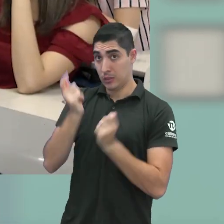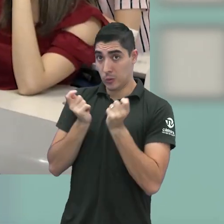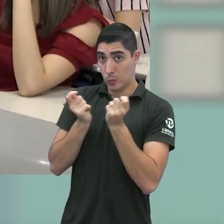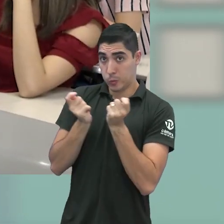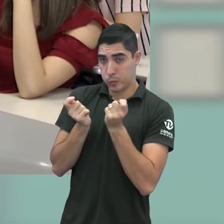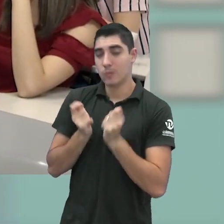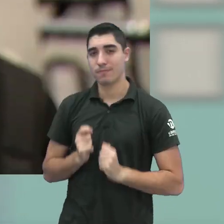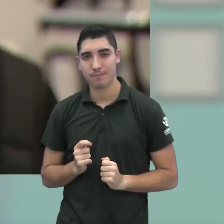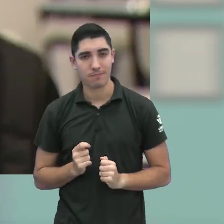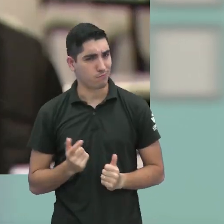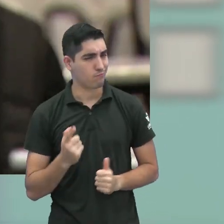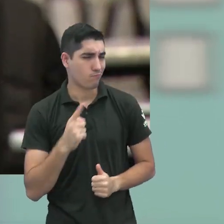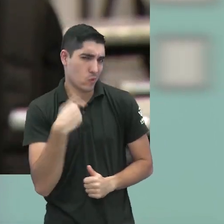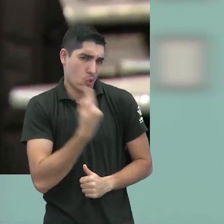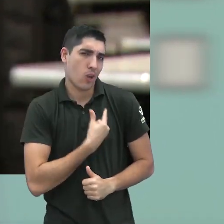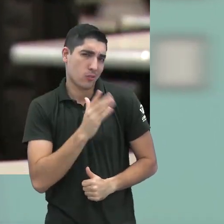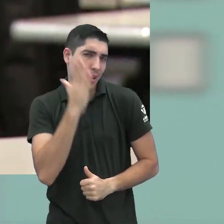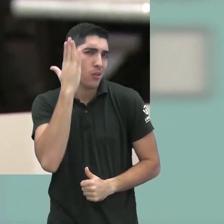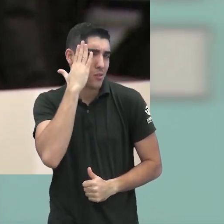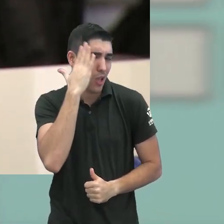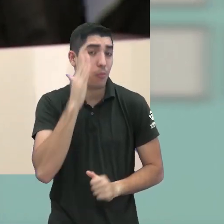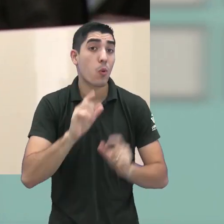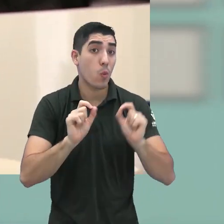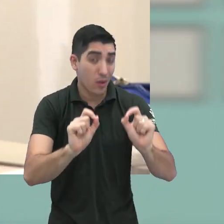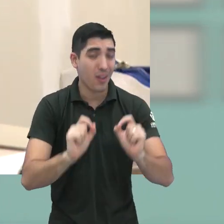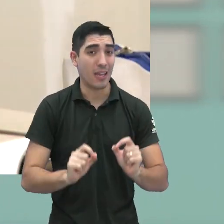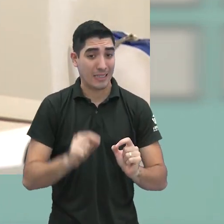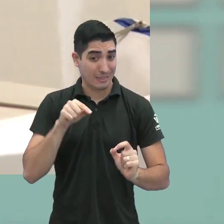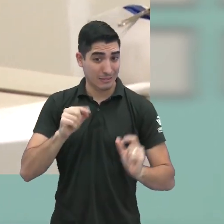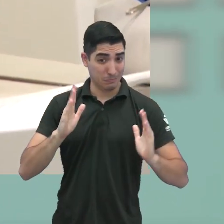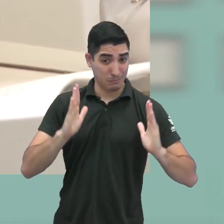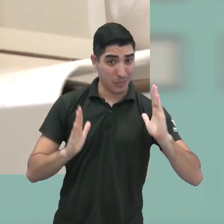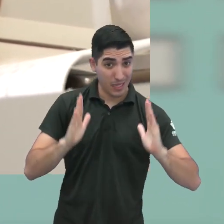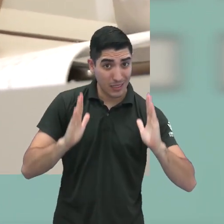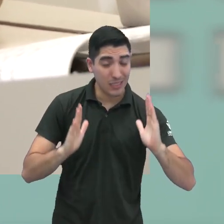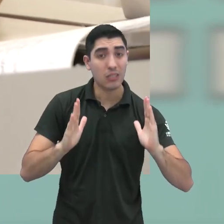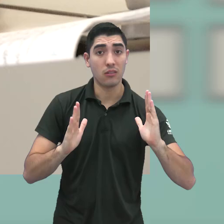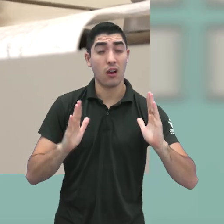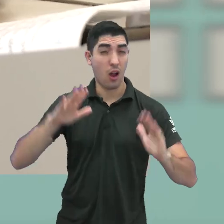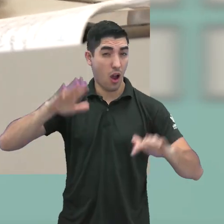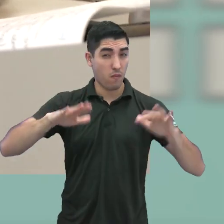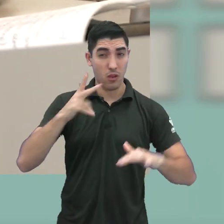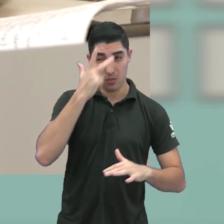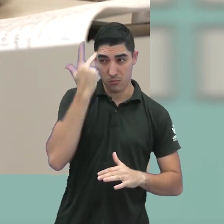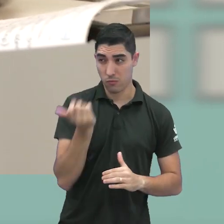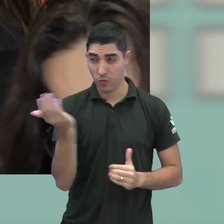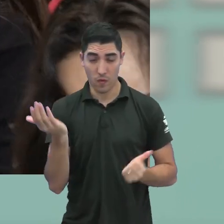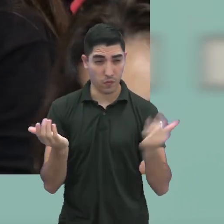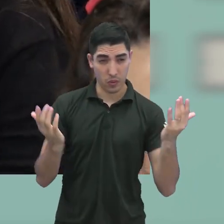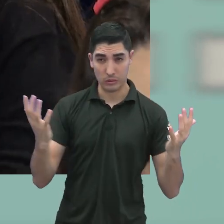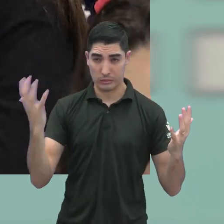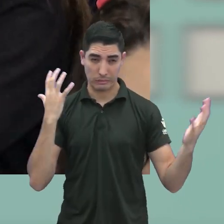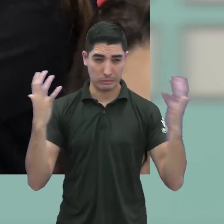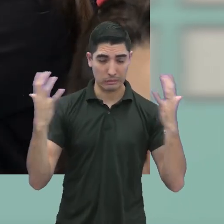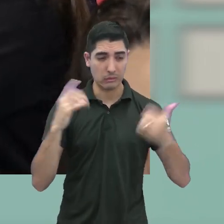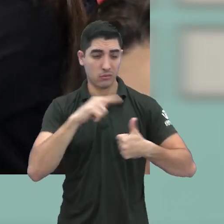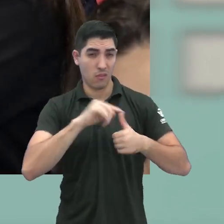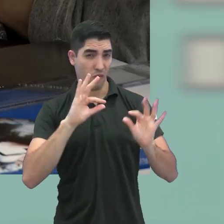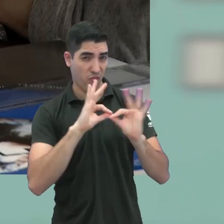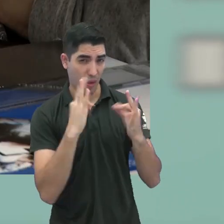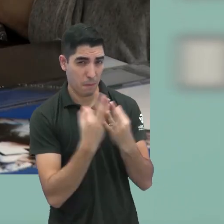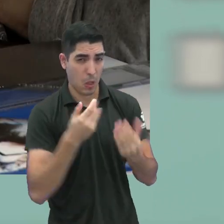importante da vida. E a gente sabe que nessa fase as pressões externas podem ser pesadas. Cobrança da